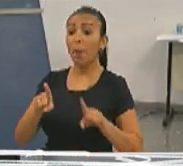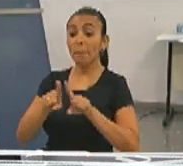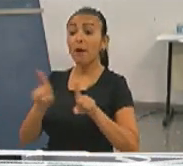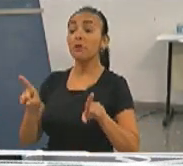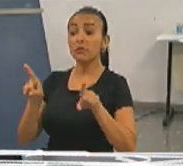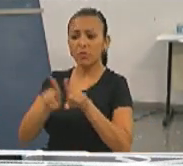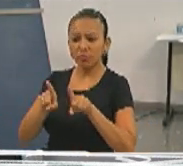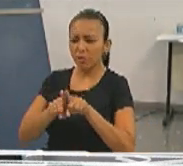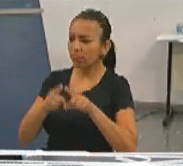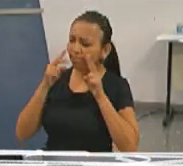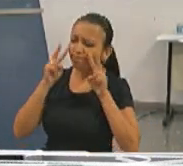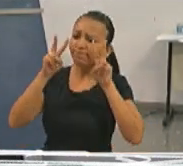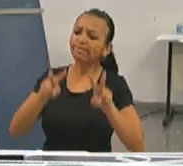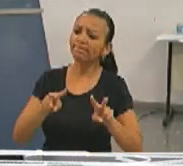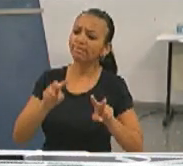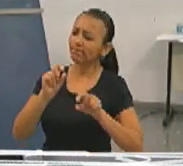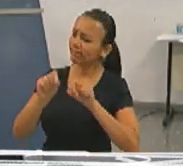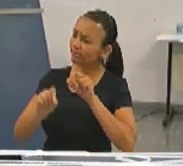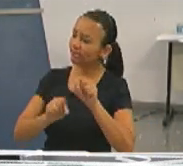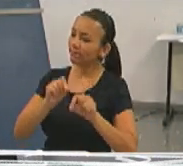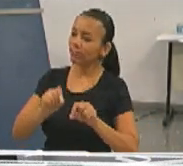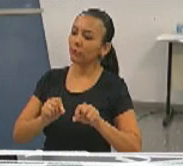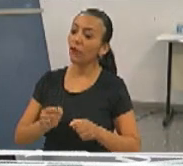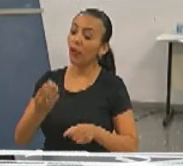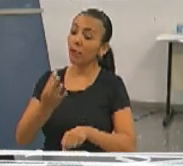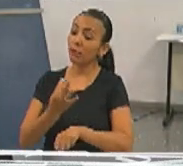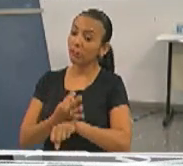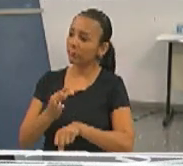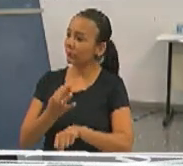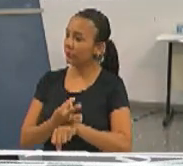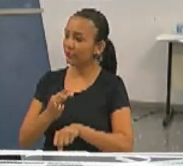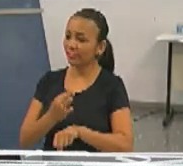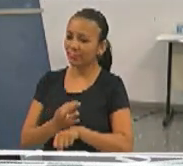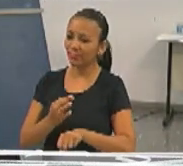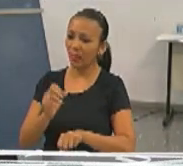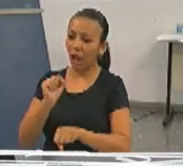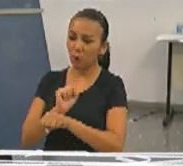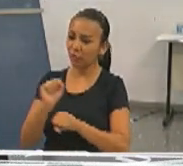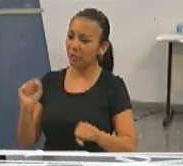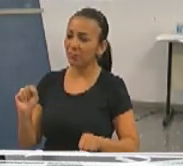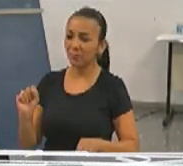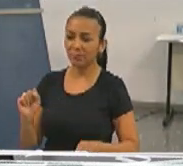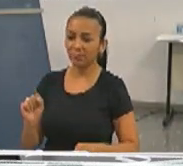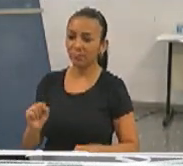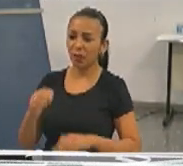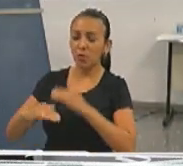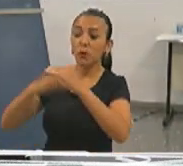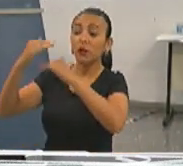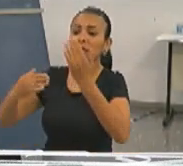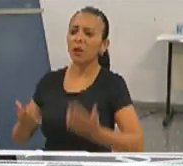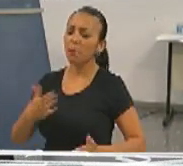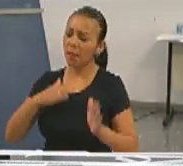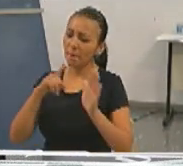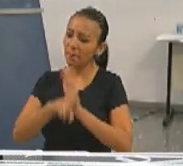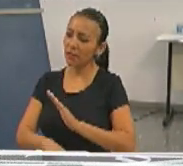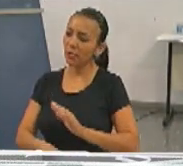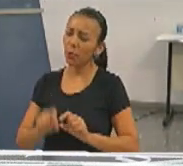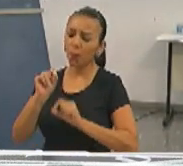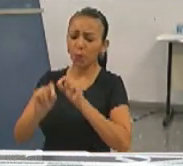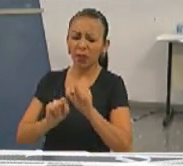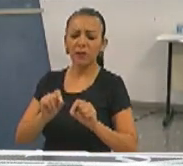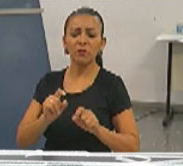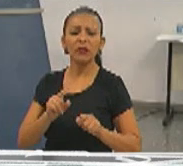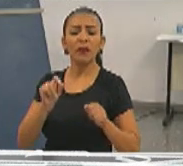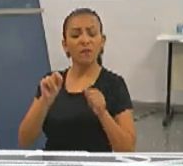que o servidor, o colaborador da IBSER está progredindo. Minha pergunta, o que, que